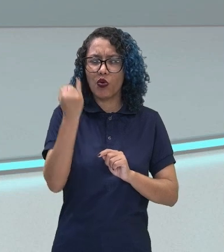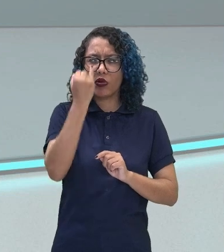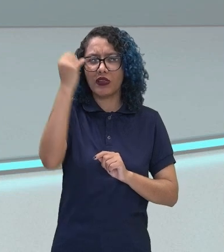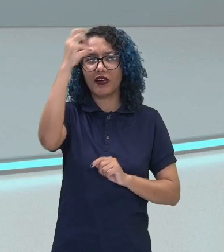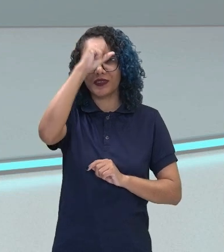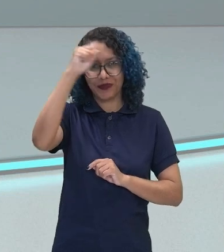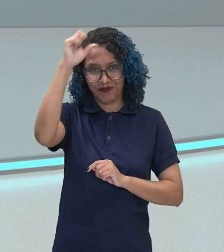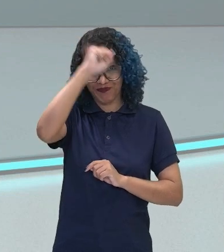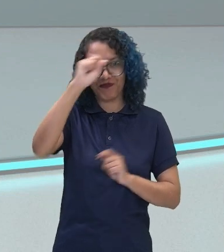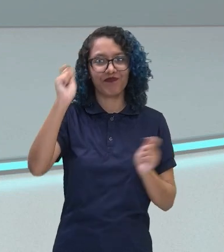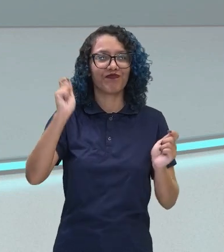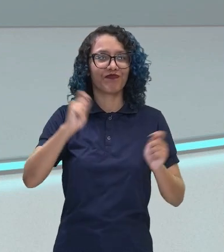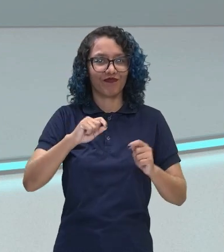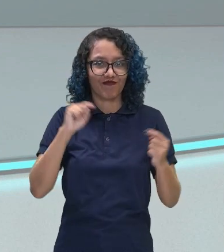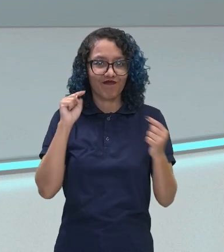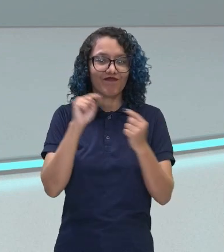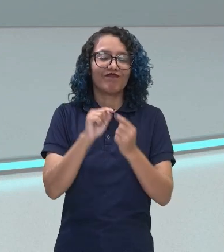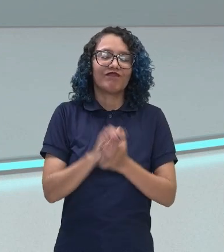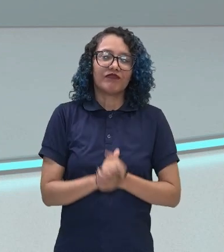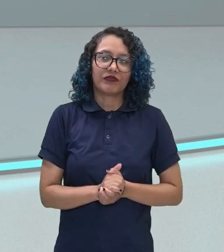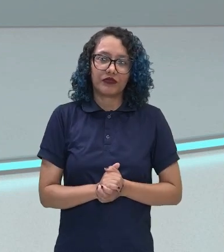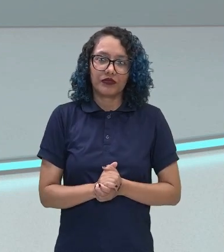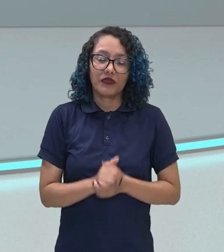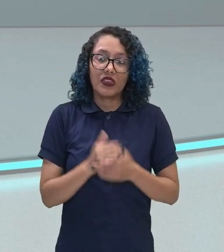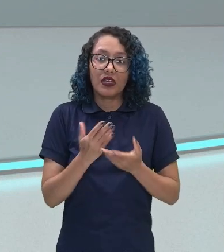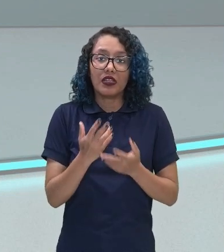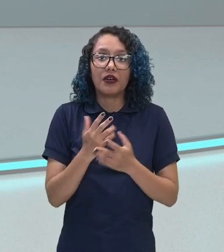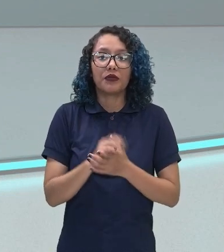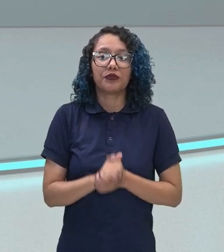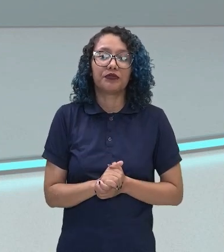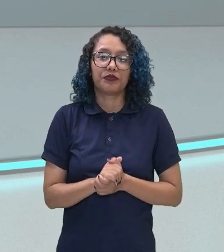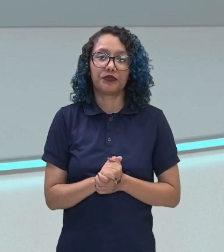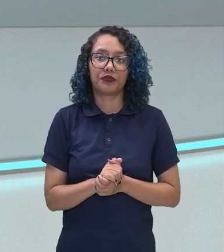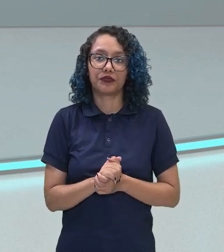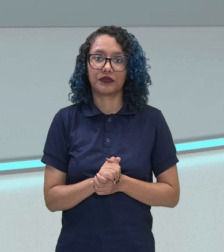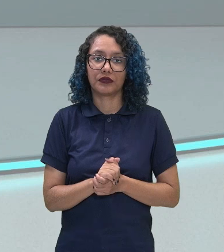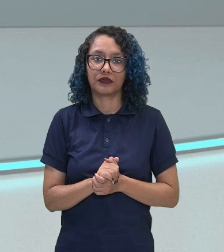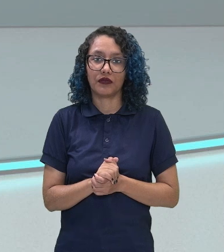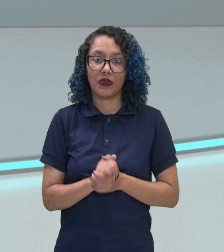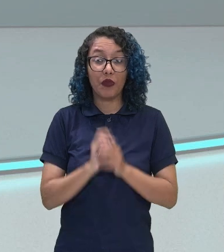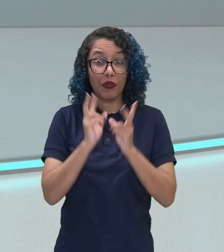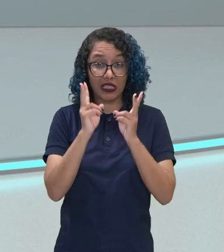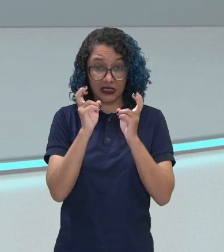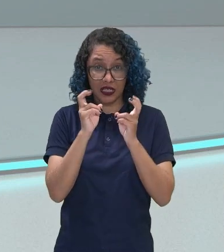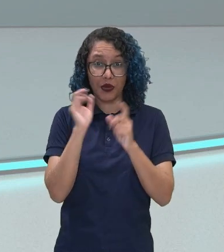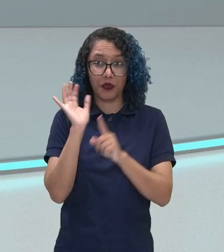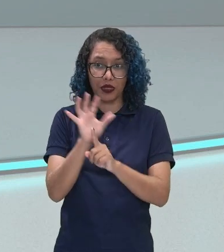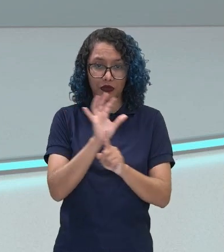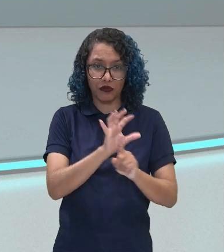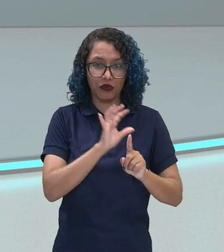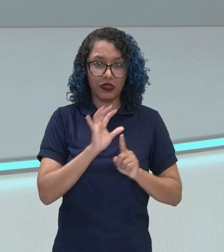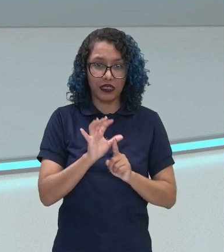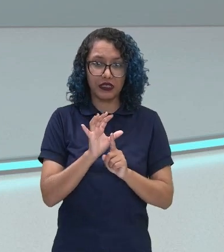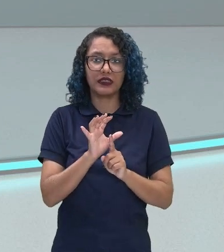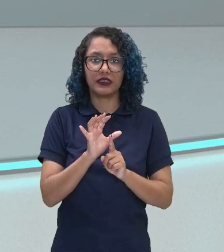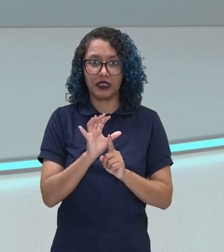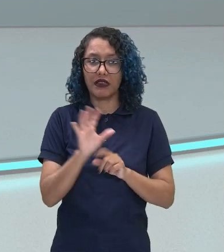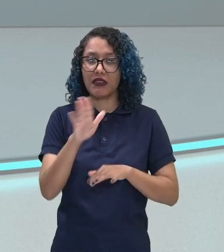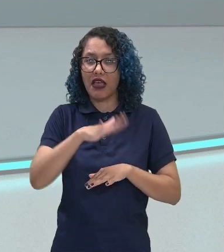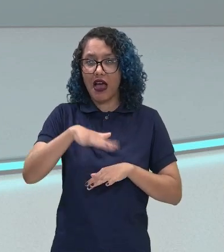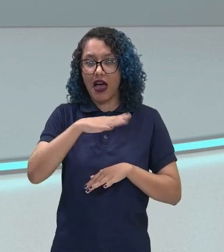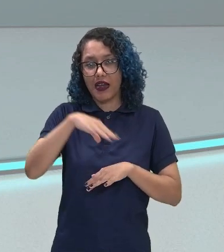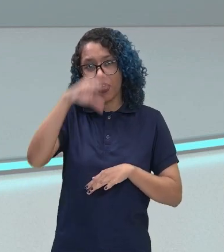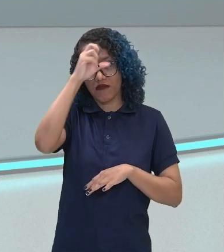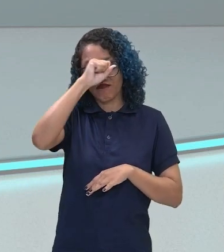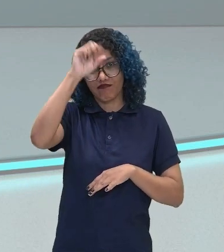o aprendizado. Então, percebemos a influência não só na questão do conhecimento,